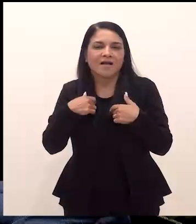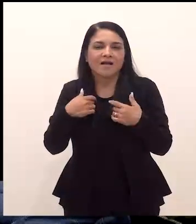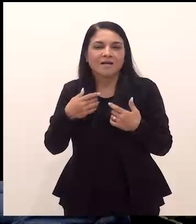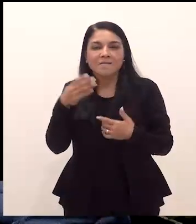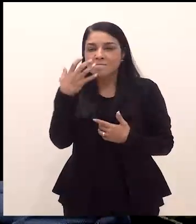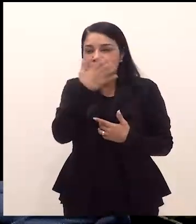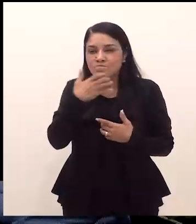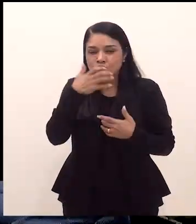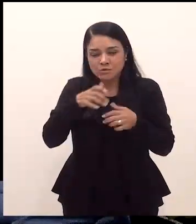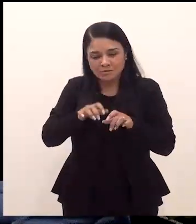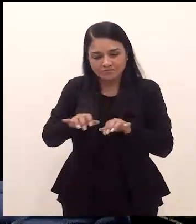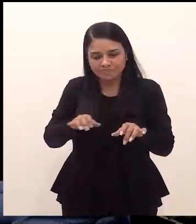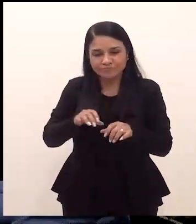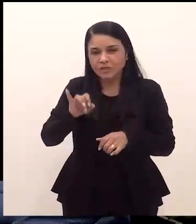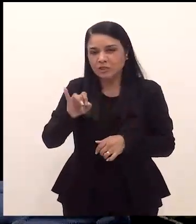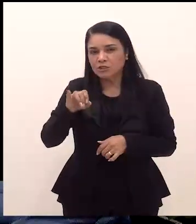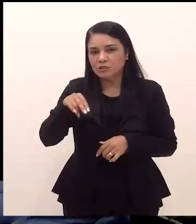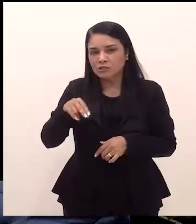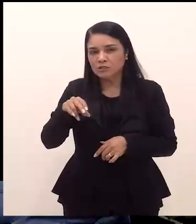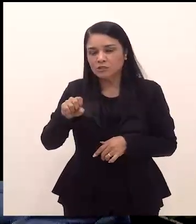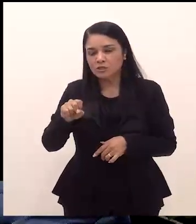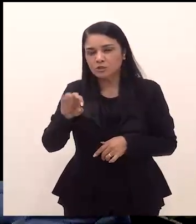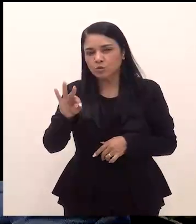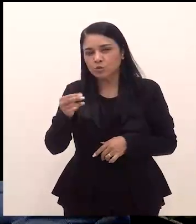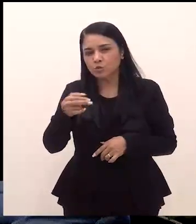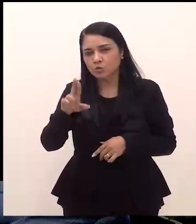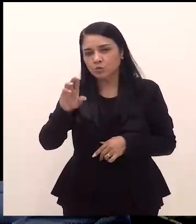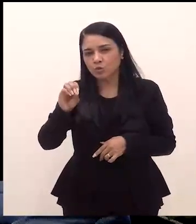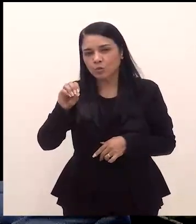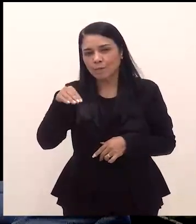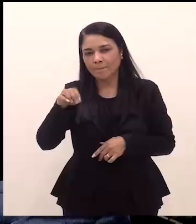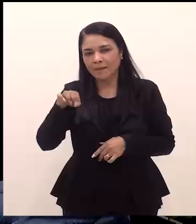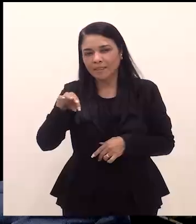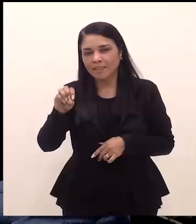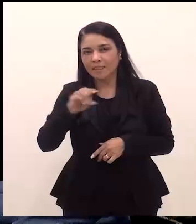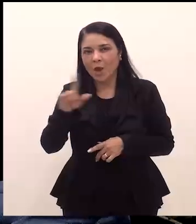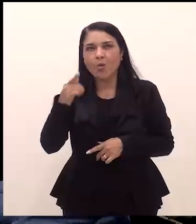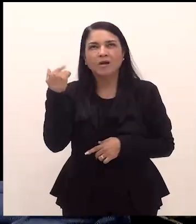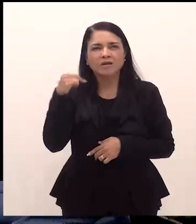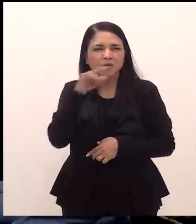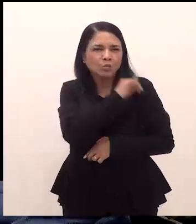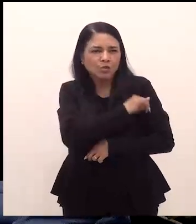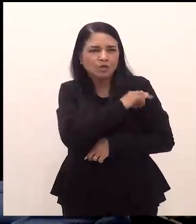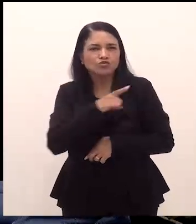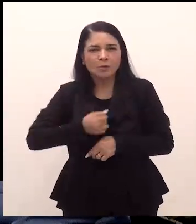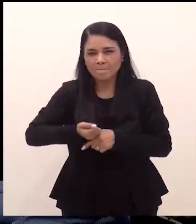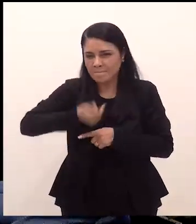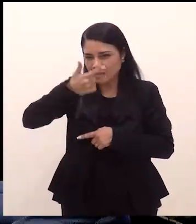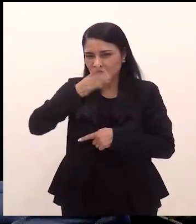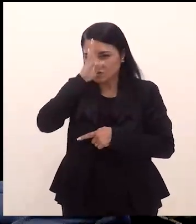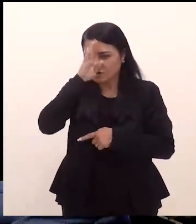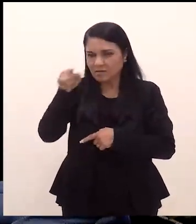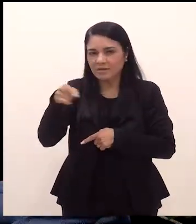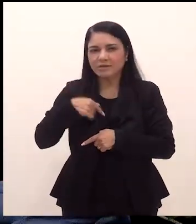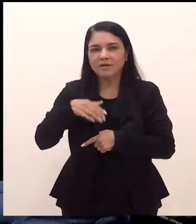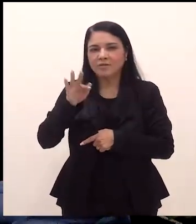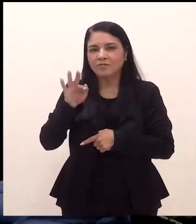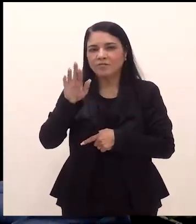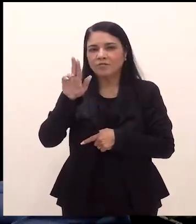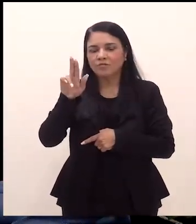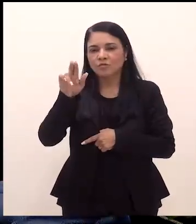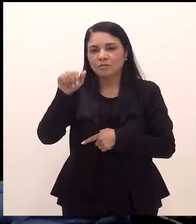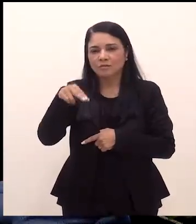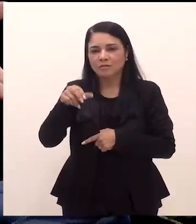música instrumental é belíssima. A gente tinha concertos aqui no Rio, não sei se você lembra disso, há uns anos atrás, ao meio-dia, aqui na Funarte, já teve